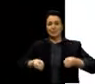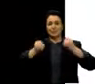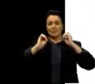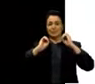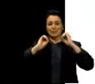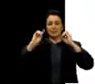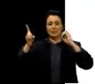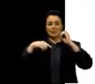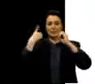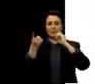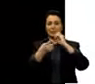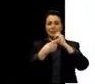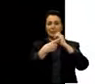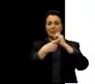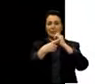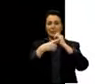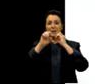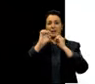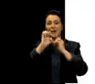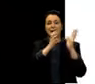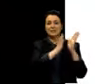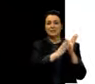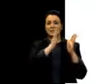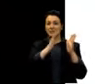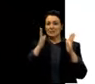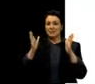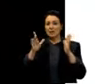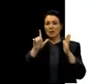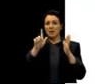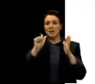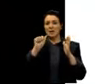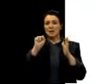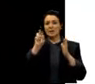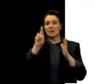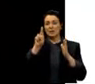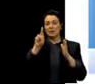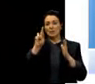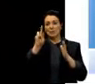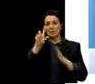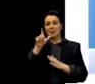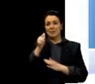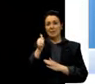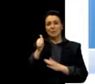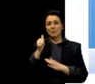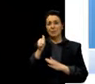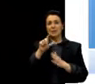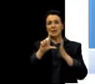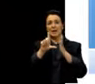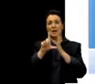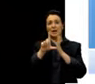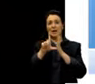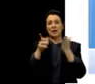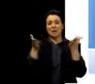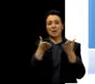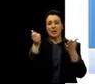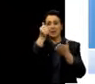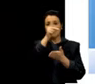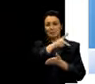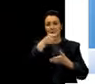depois gastrulação e organogênese. Começando, então, pela